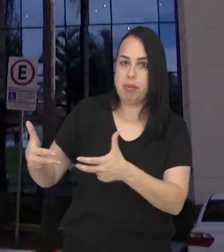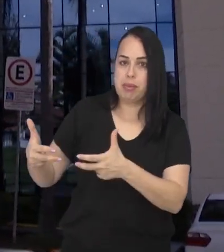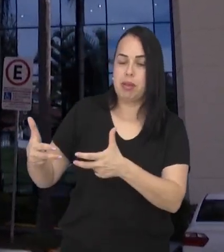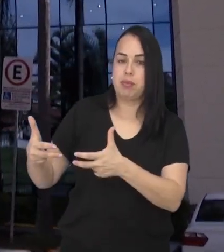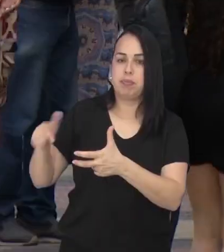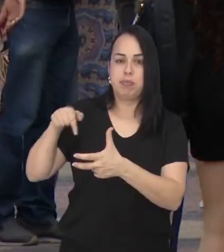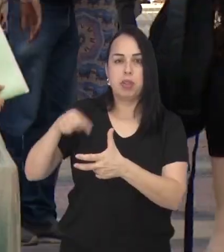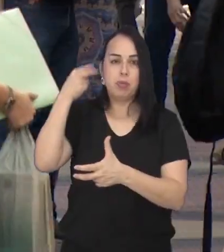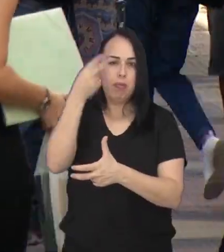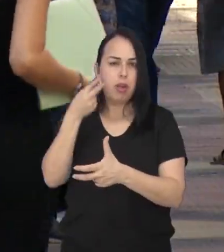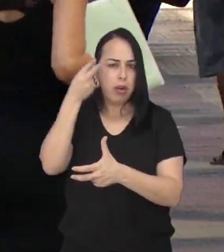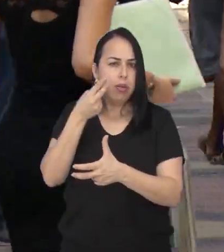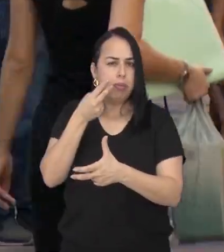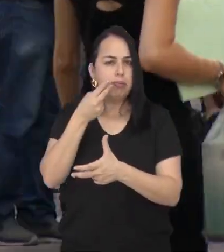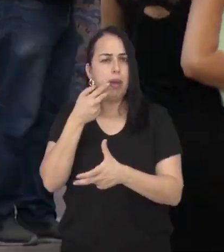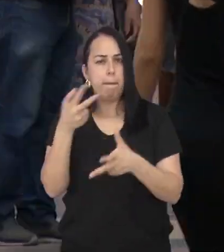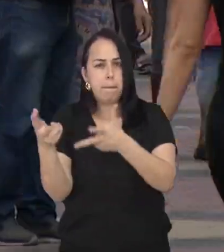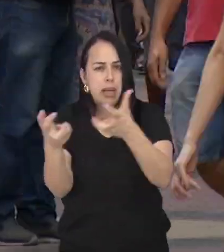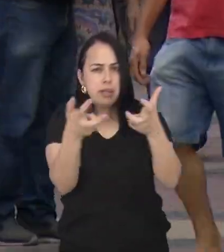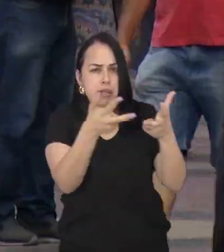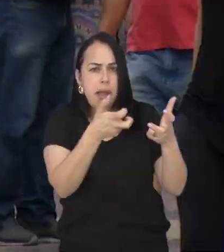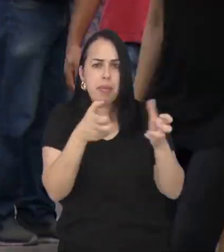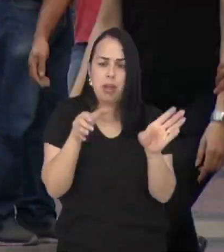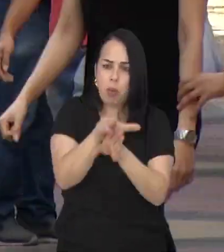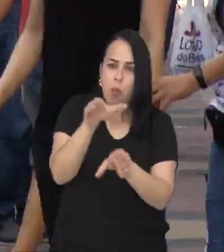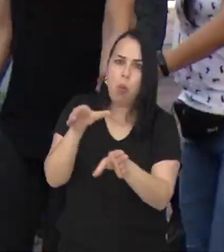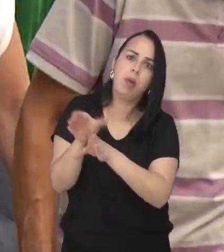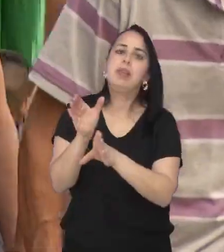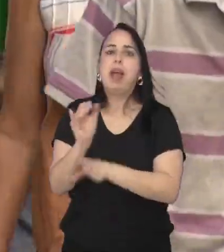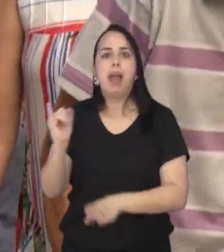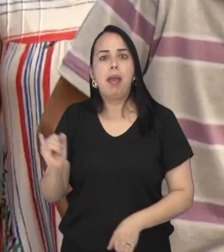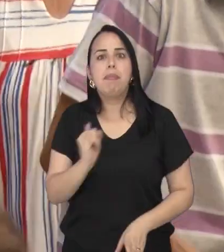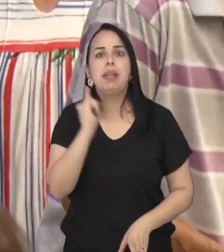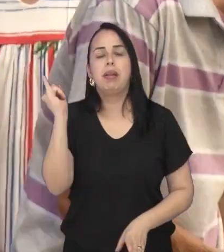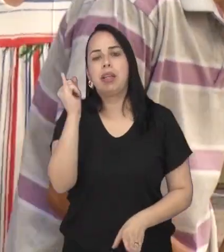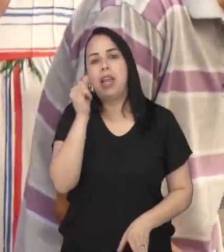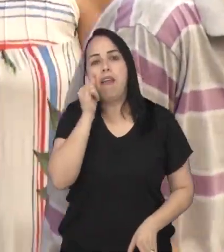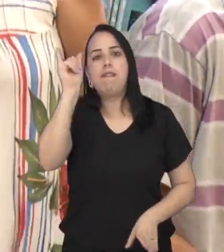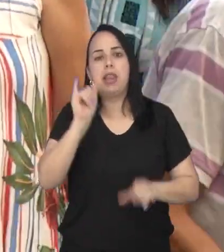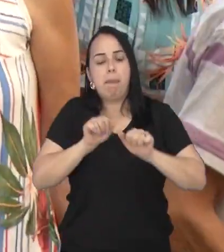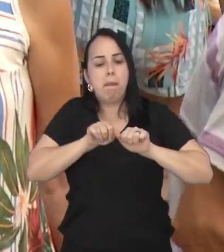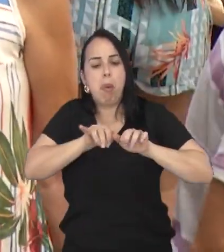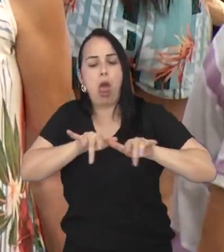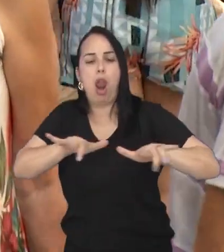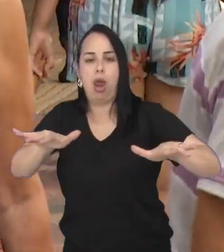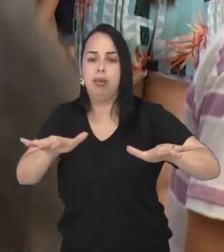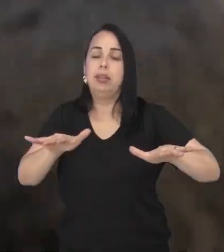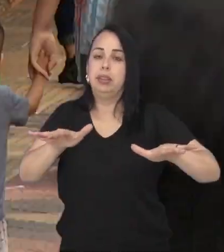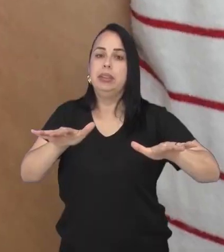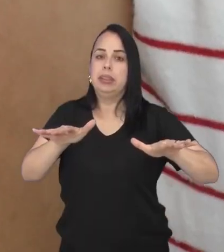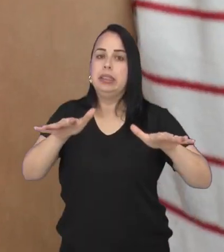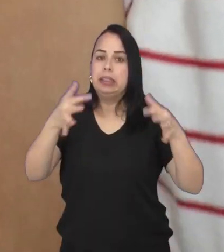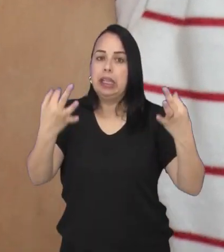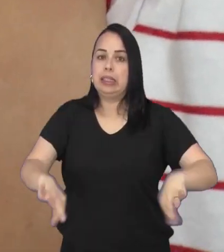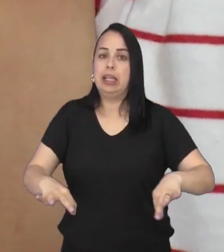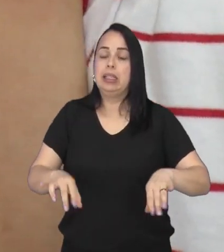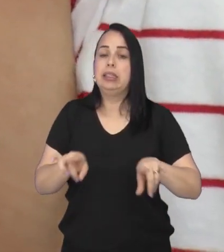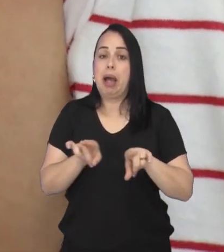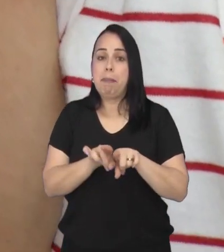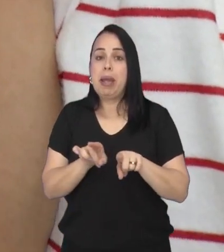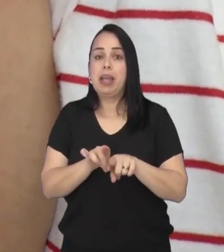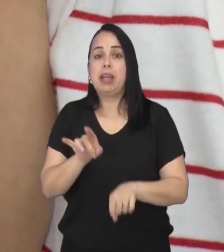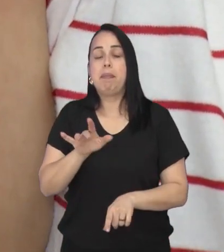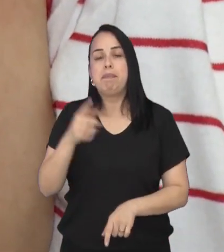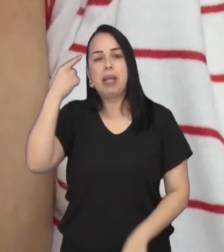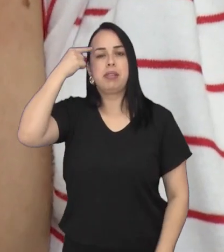conscientização da população é vista como Vital para evitar o crescimento no número de casos e garantir